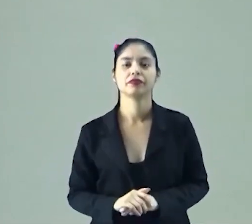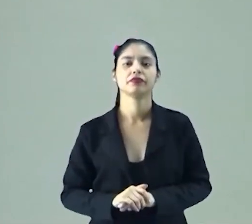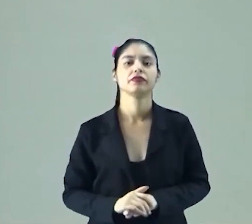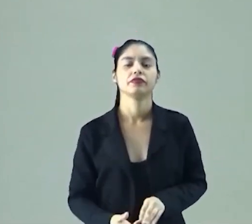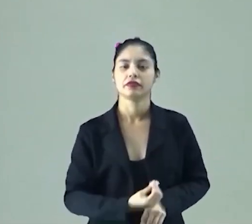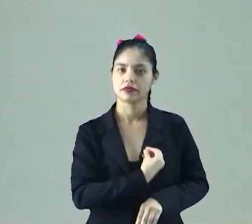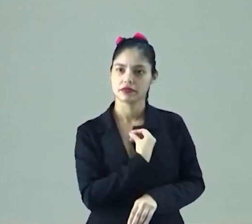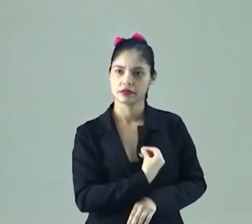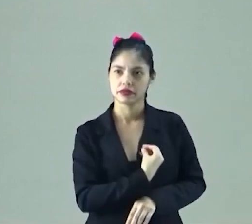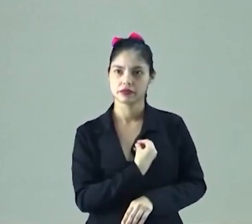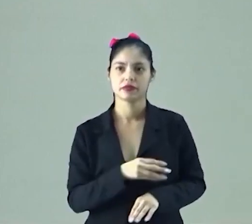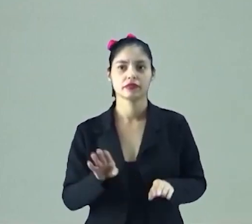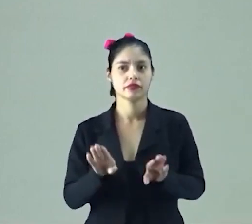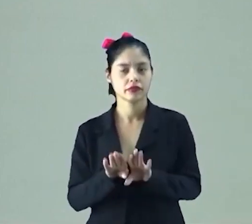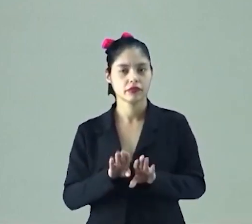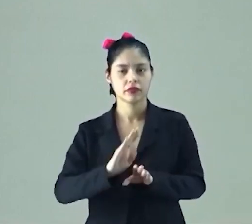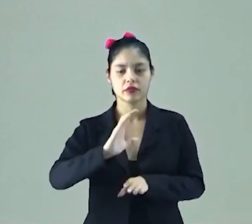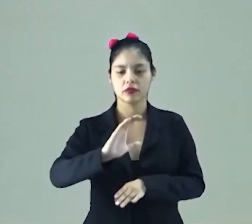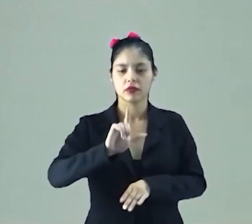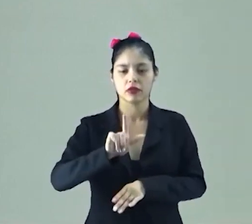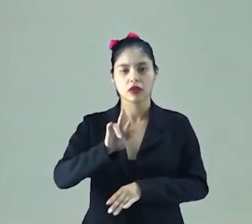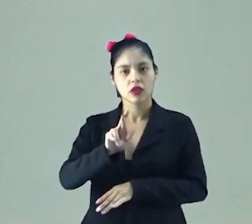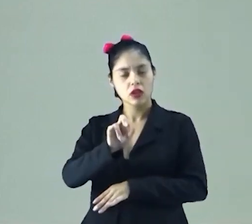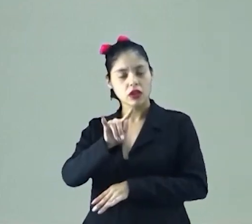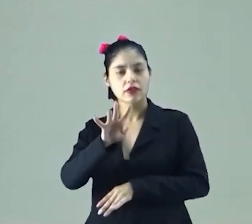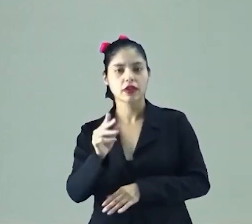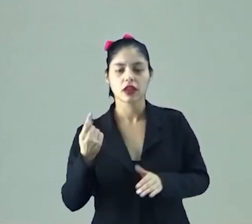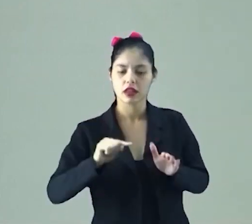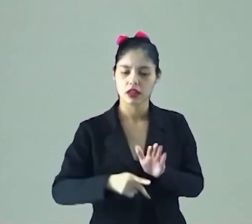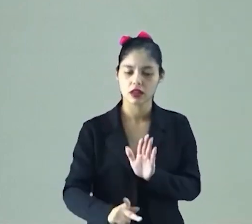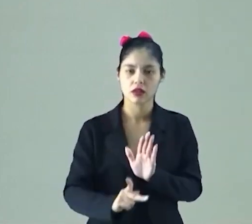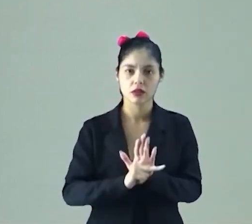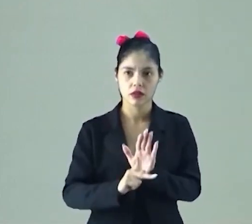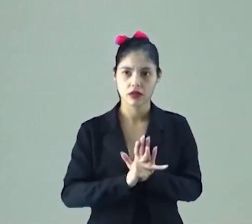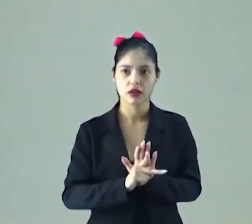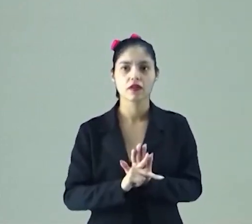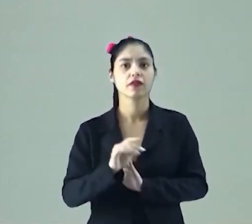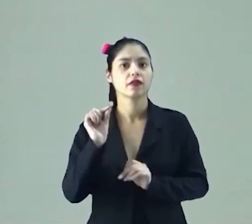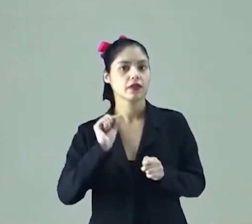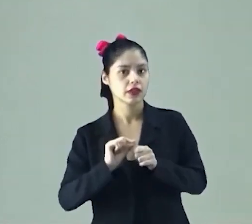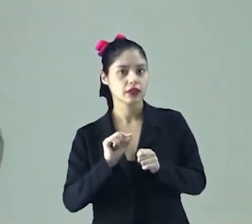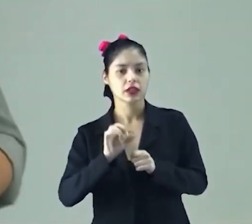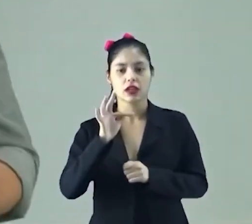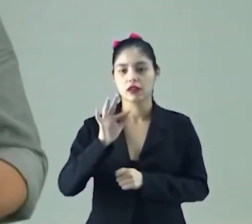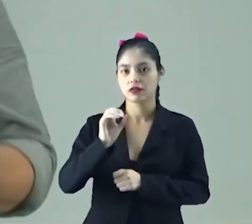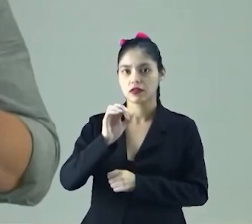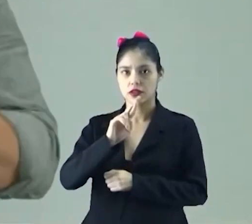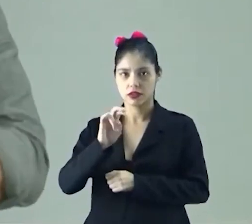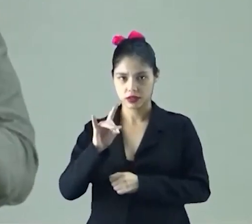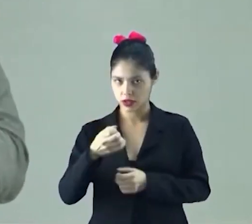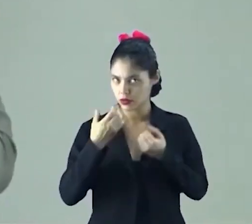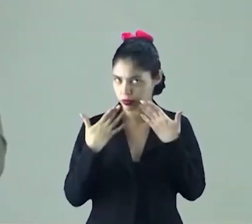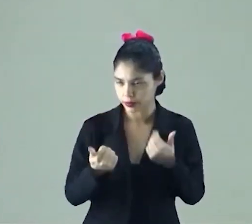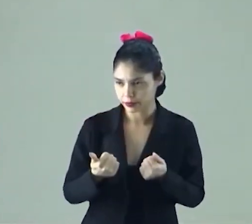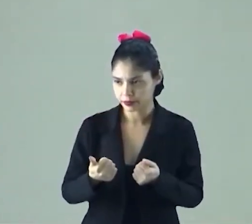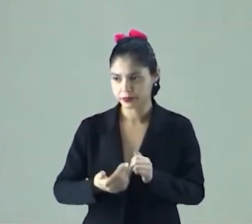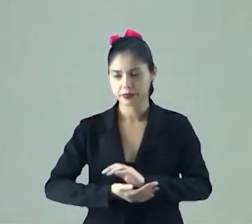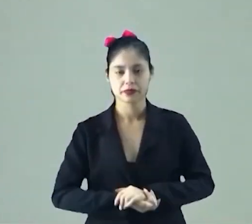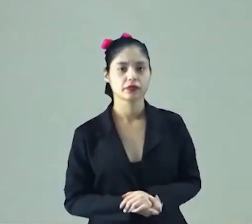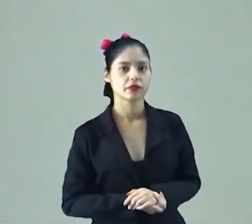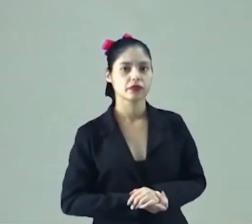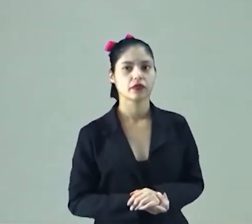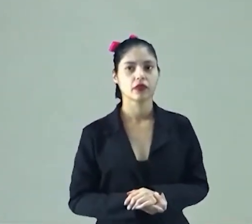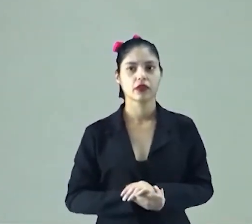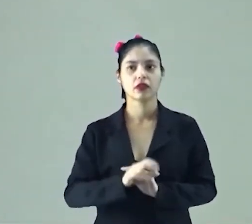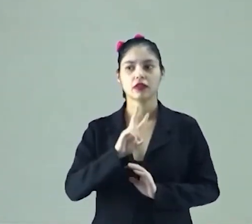E a presença da clorofila dentro de uma organela específica para fazer a fotossíntese, que é o cloroplasto. Beleza? A